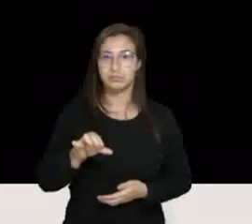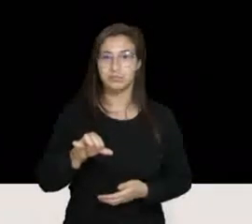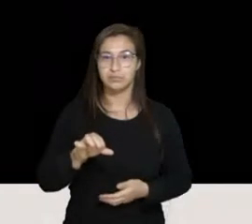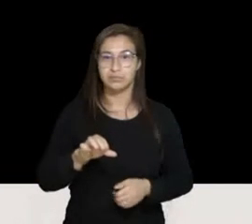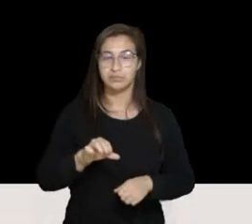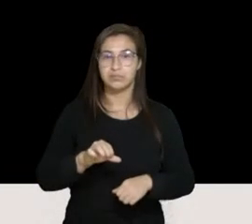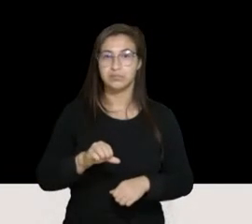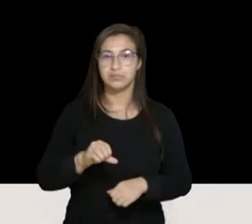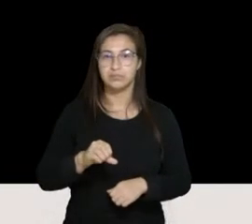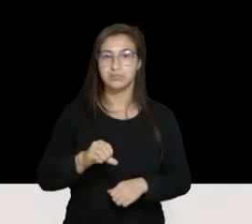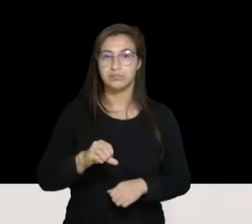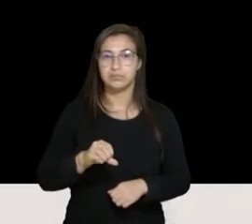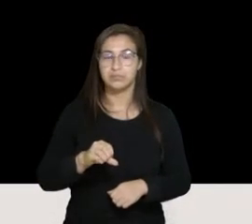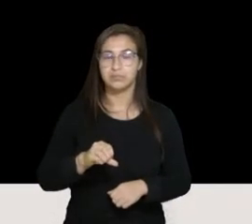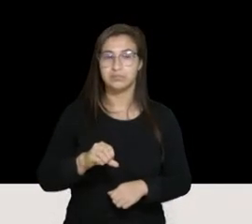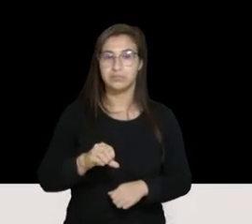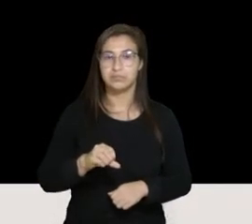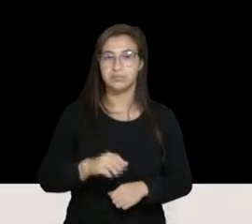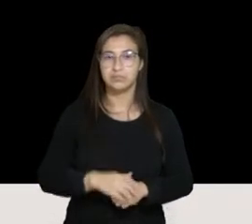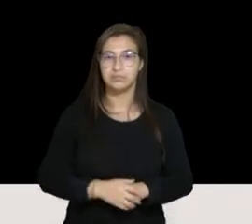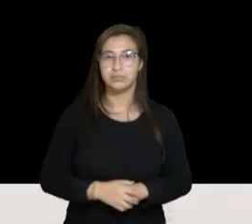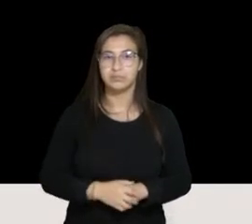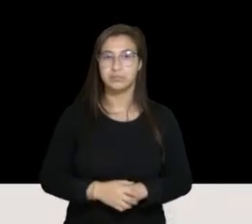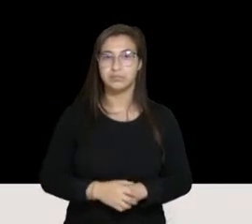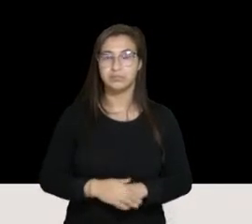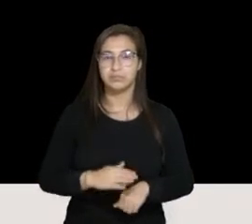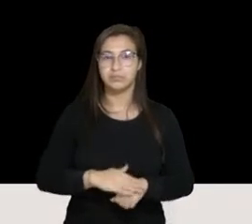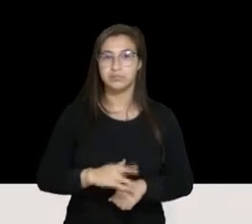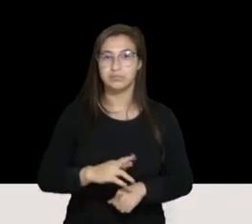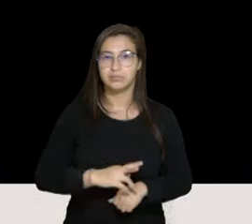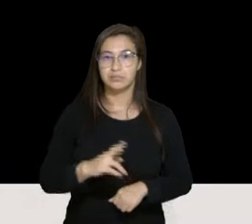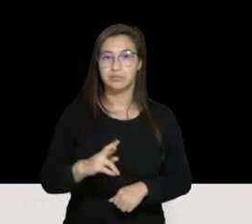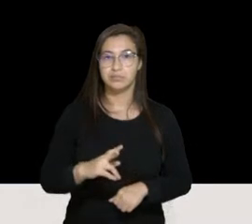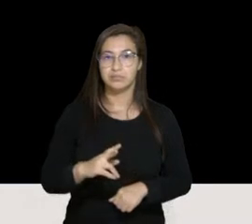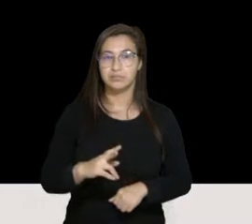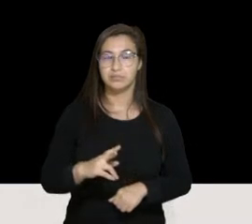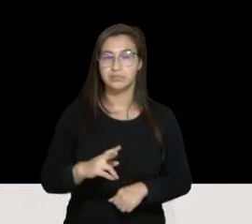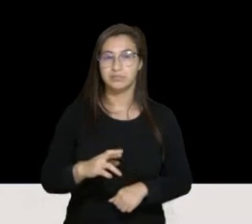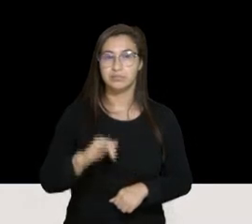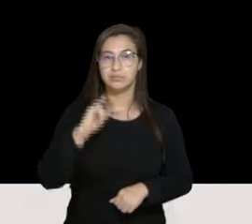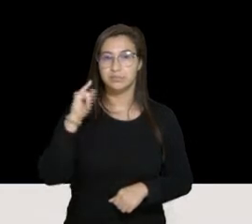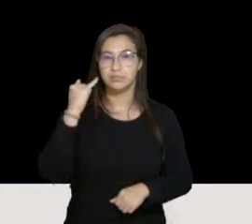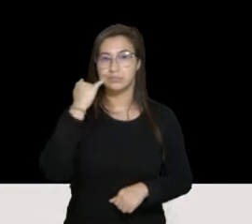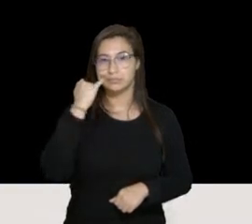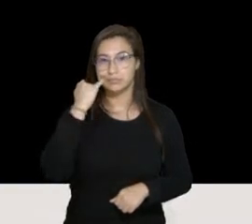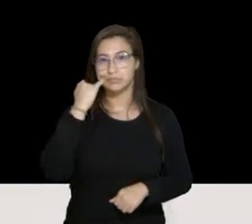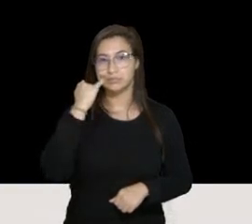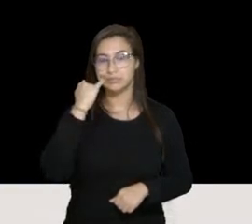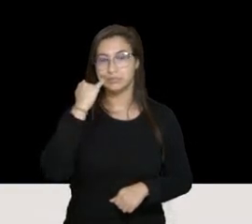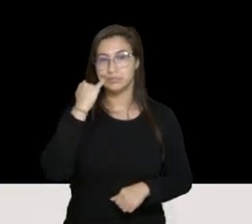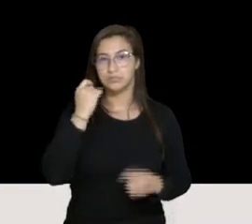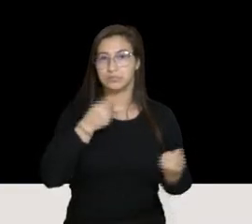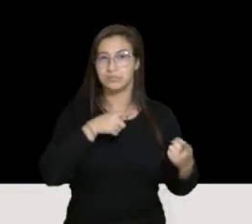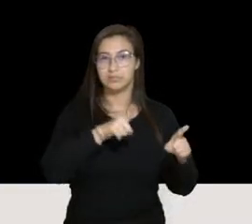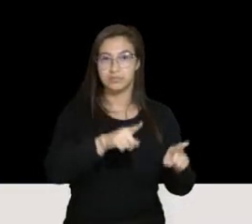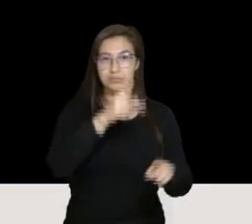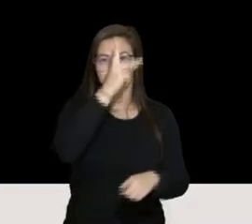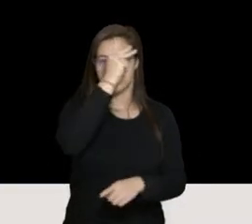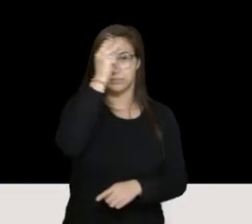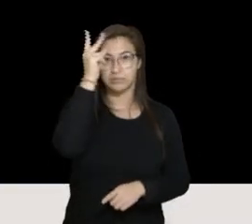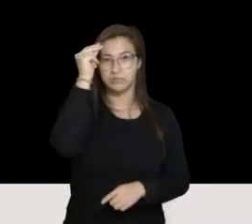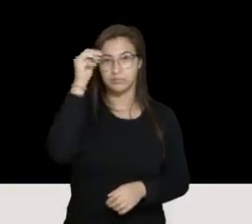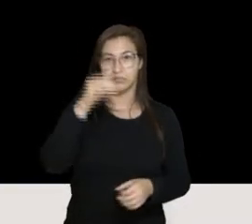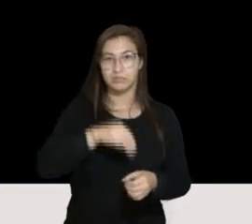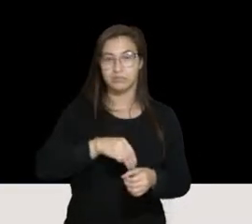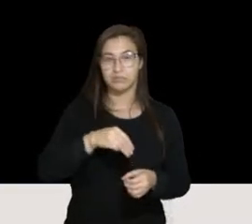noções Moção 519 autor Deputado de GC Lopes manifestando repúdio